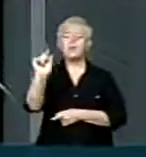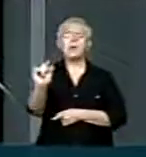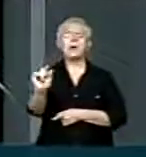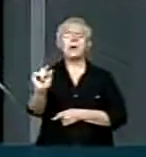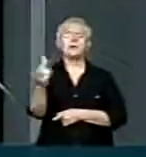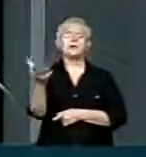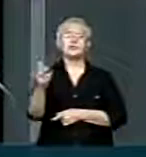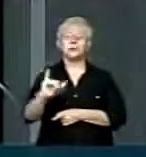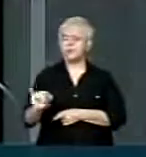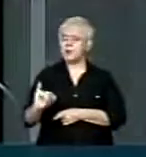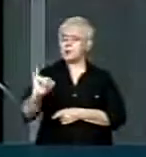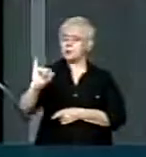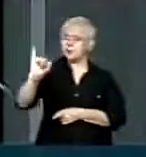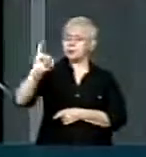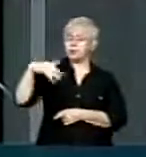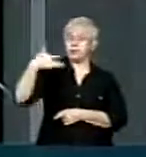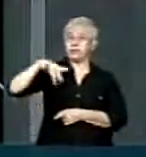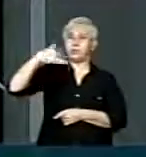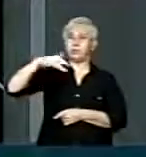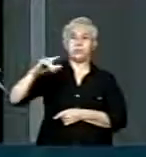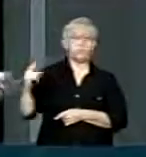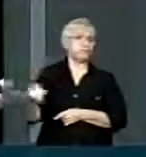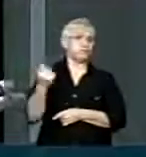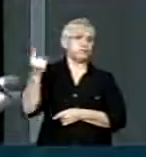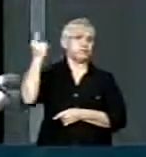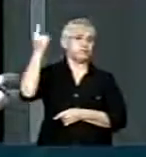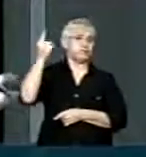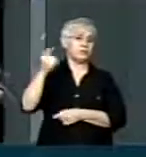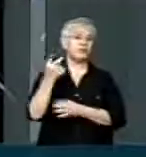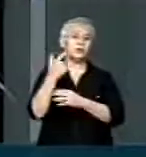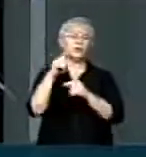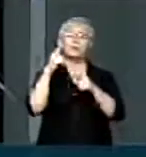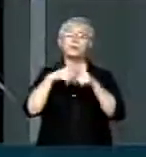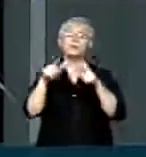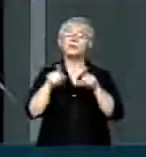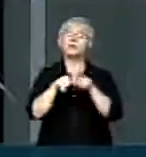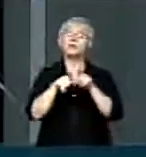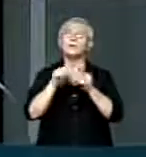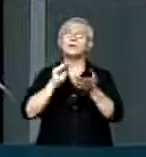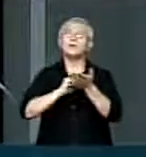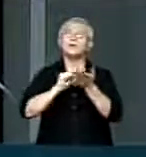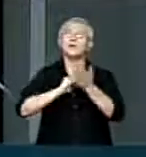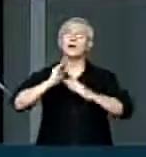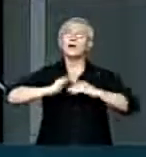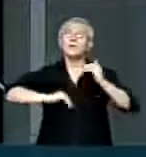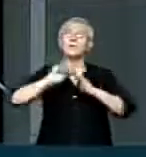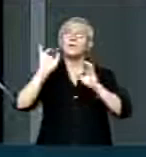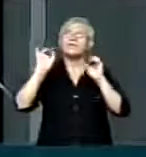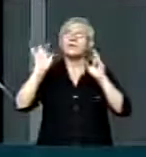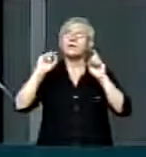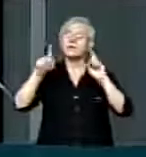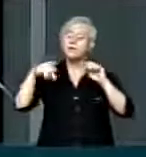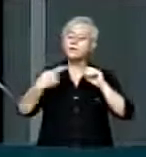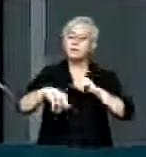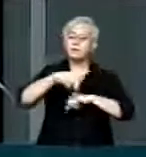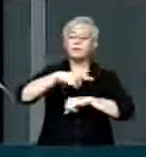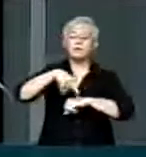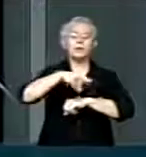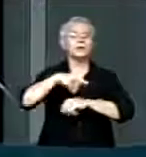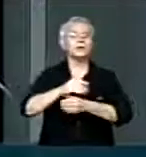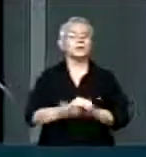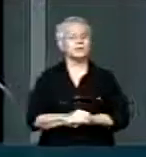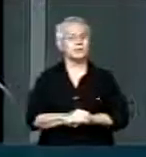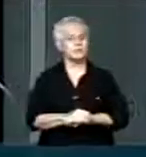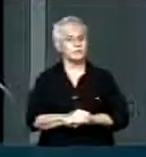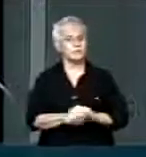uma inflação altíssima. Outro problema é a falta de mão de obra especializada nesse país, mas eu quero me